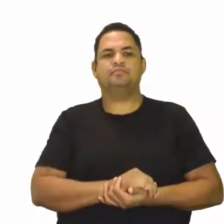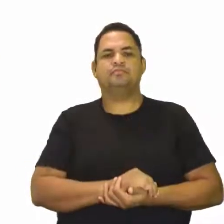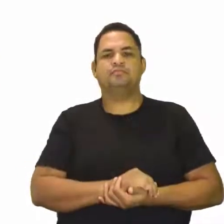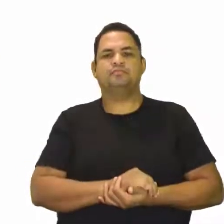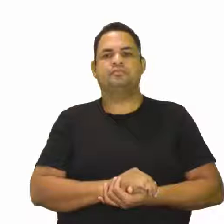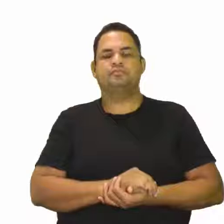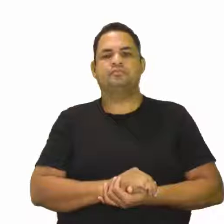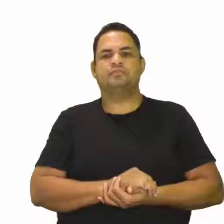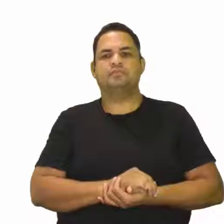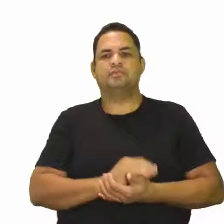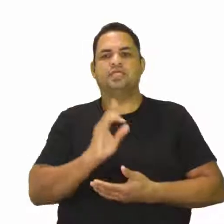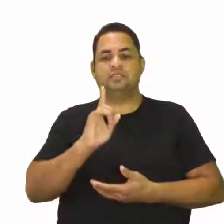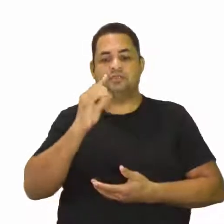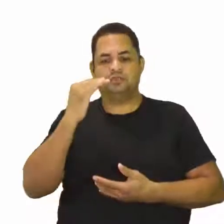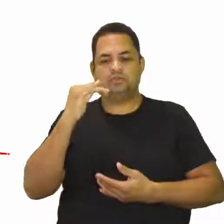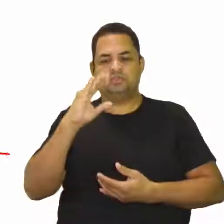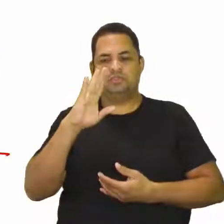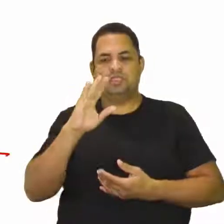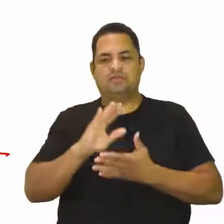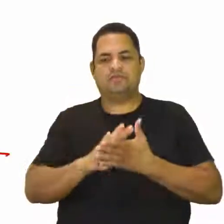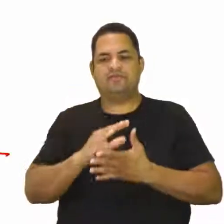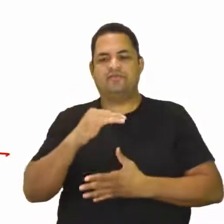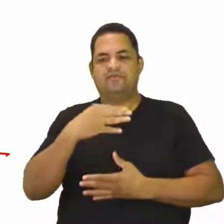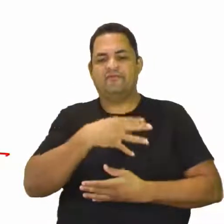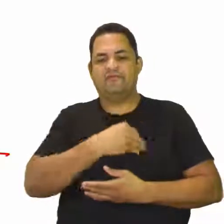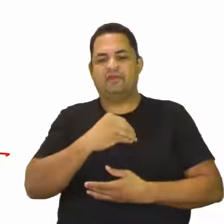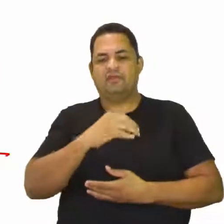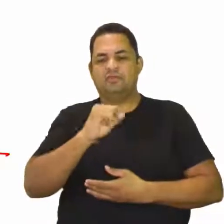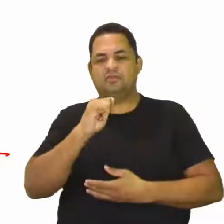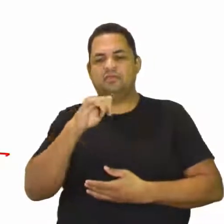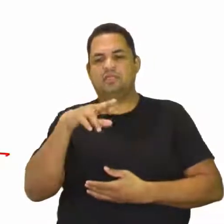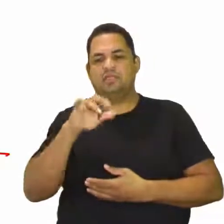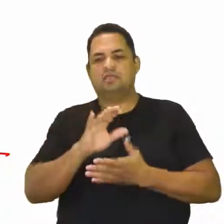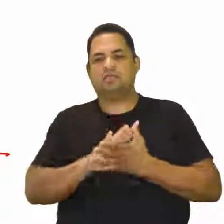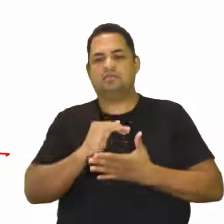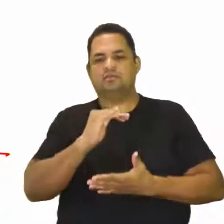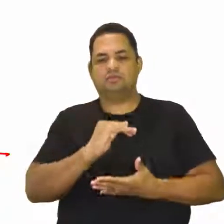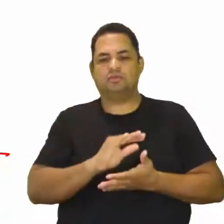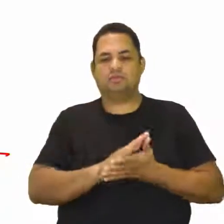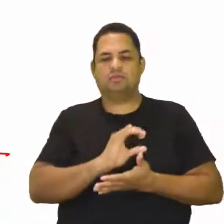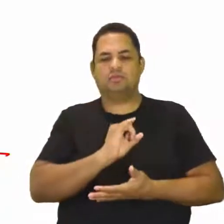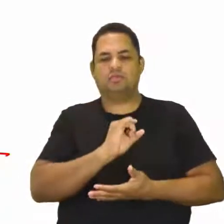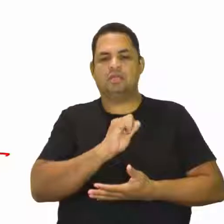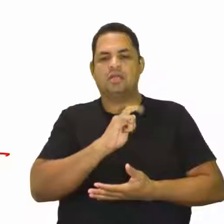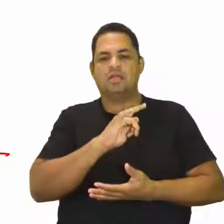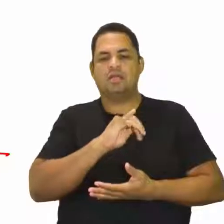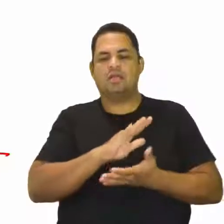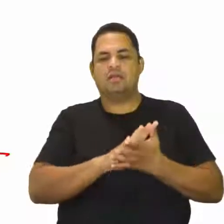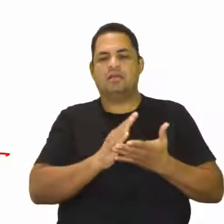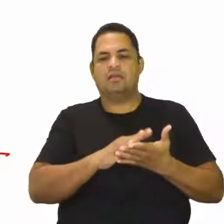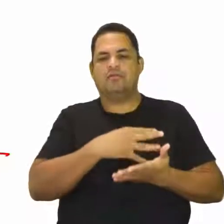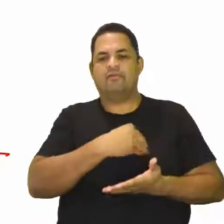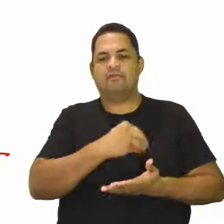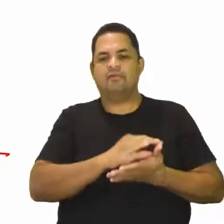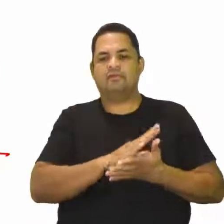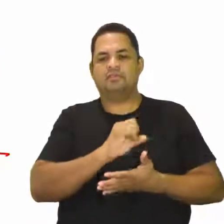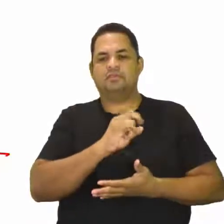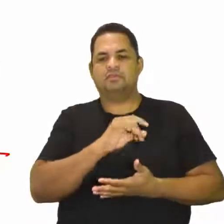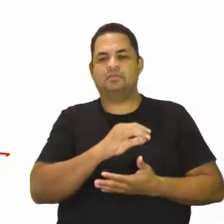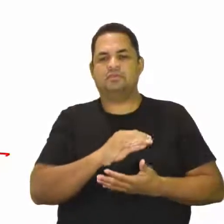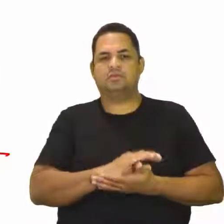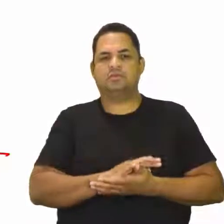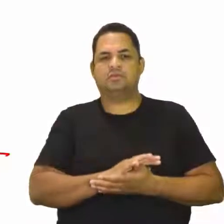Esse daqui filho com Sara e esse daqui filho de Agar, escrava de Sara. O conflito árabe-israelense no